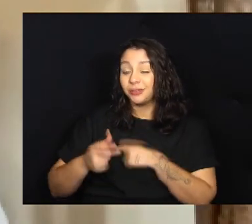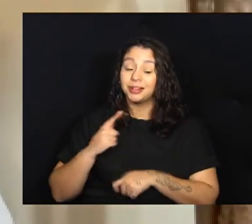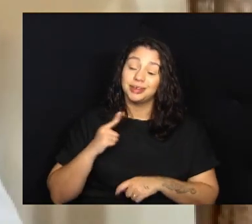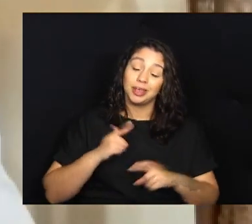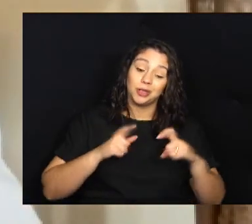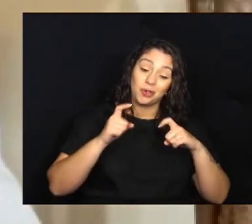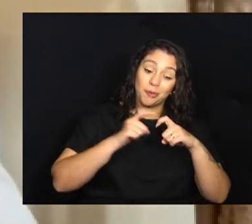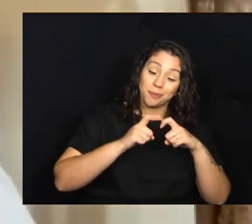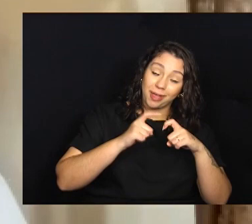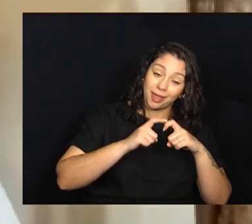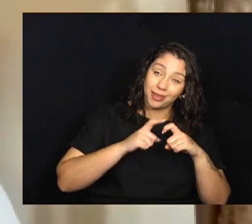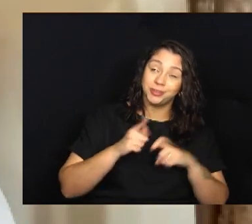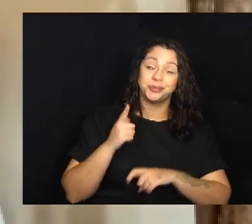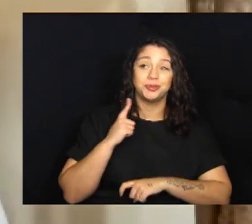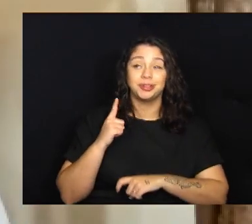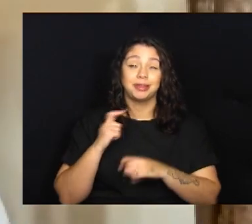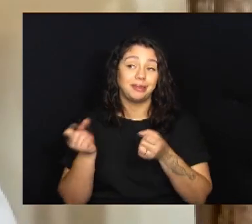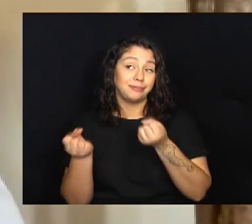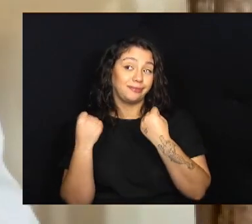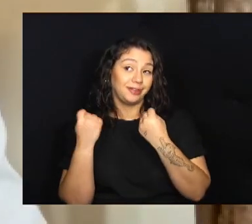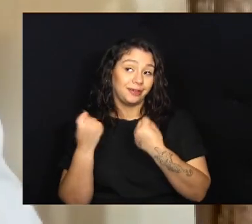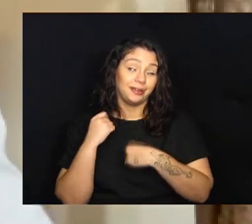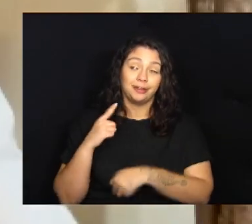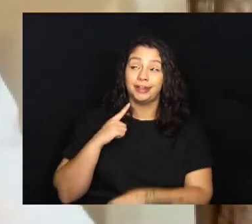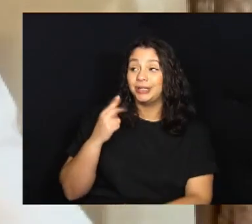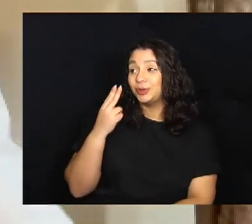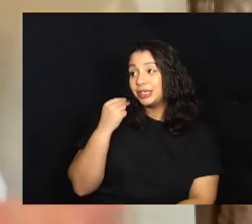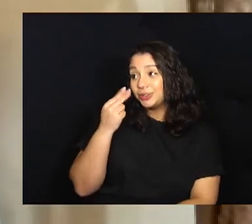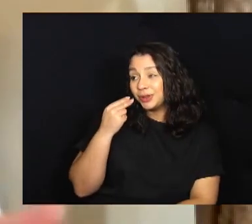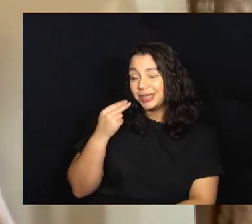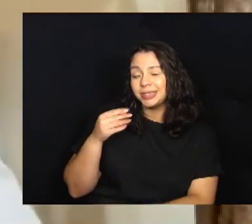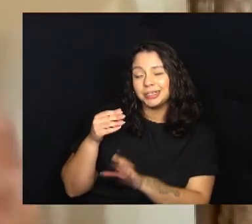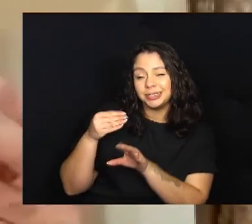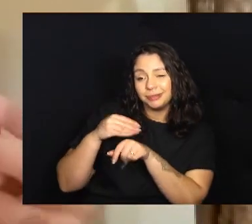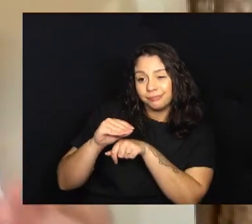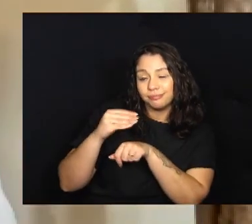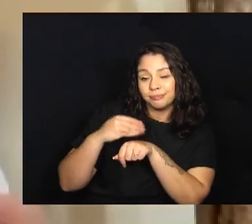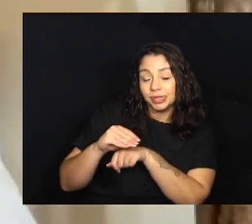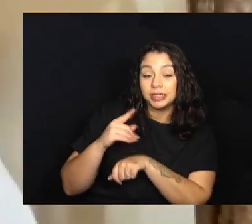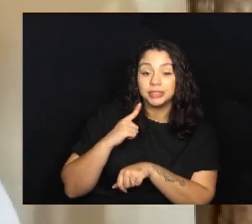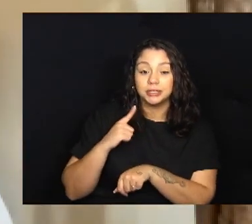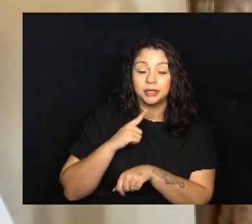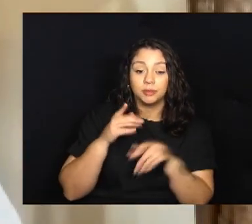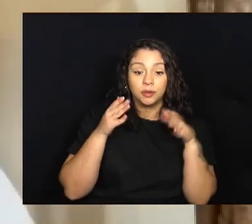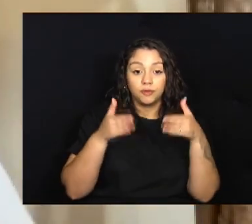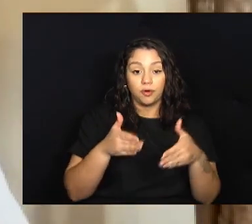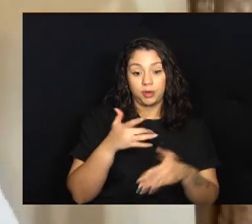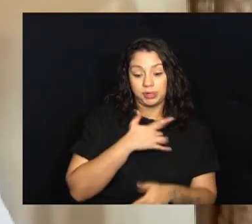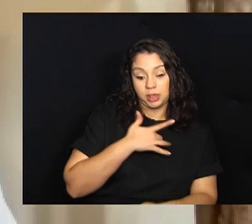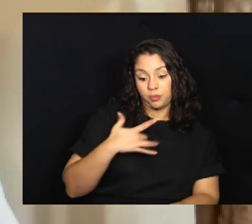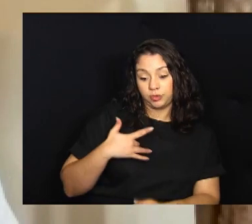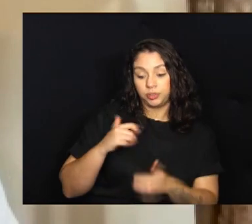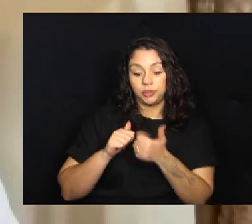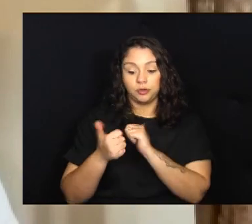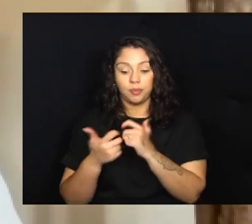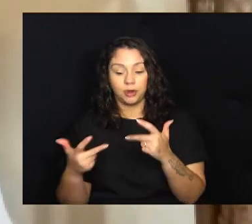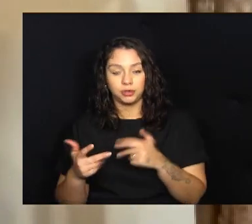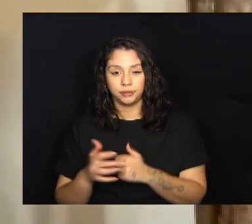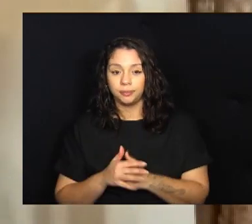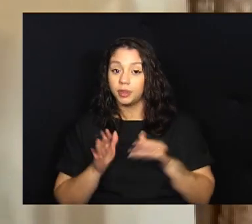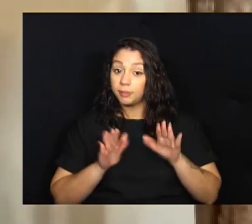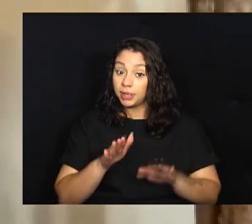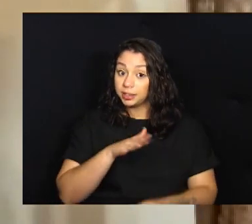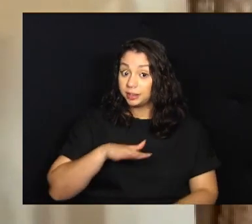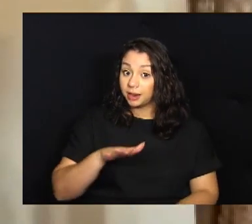personal training, uma nutricionista. A gente foca muito na parte de saúde e esporte. Agora, a parte financeira, a